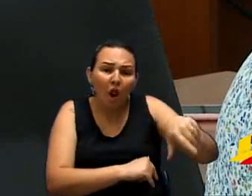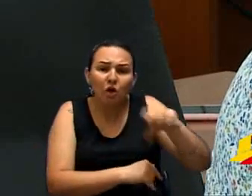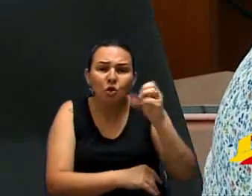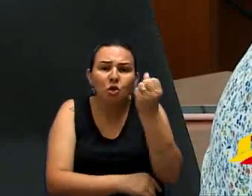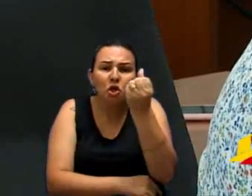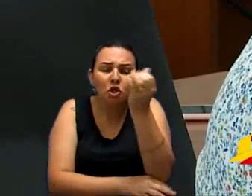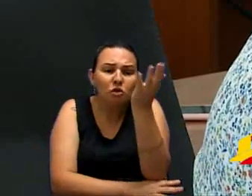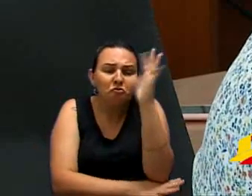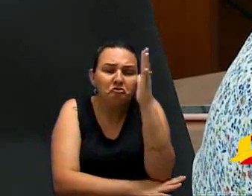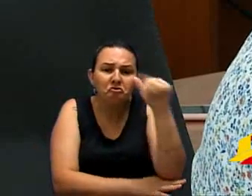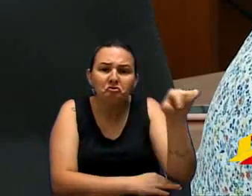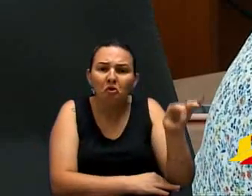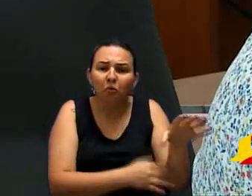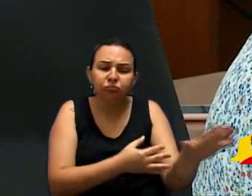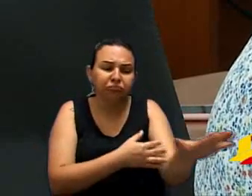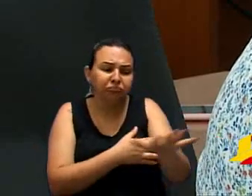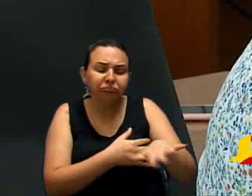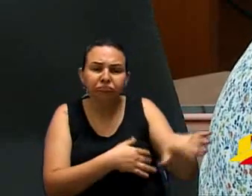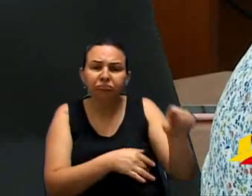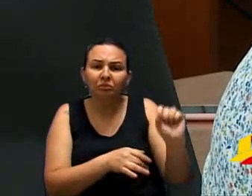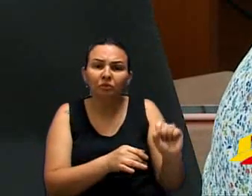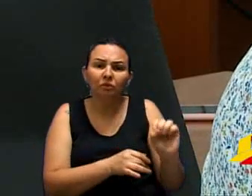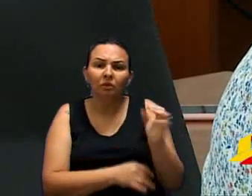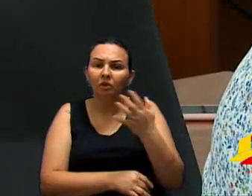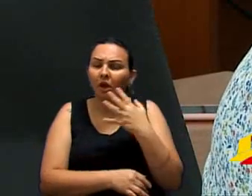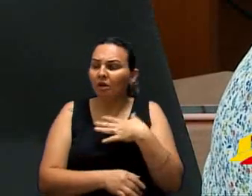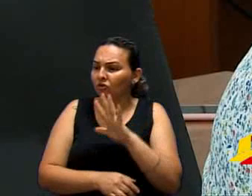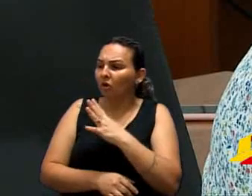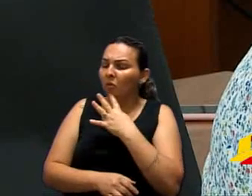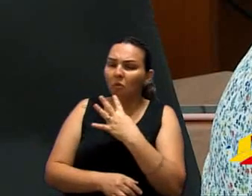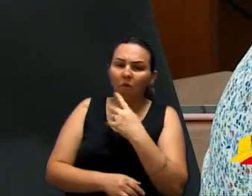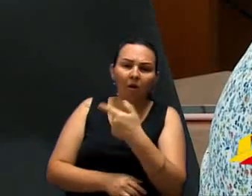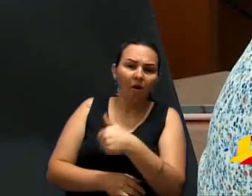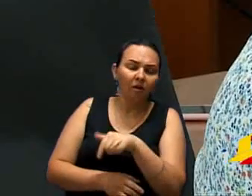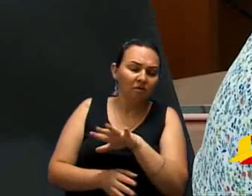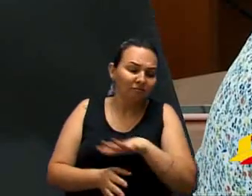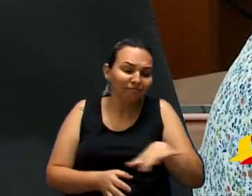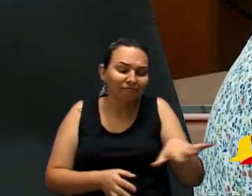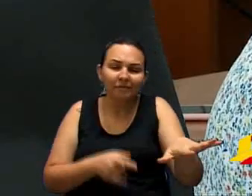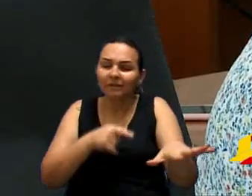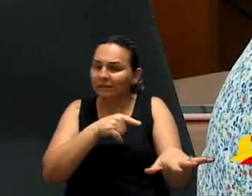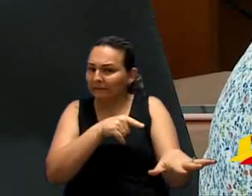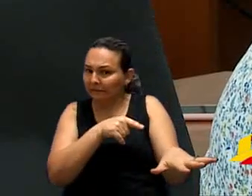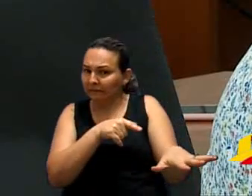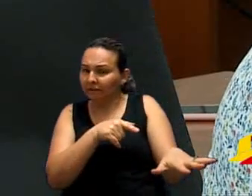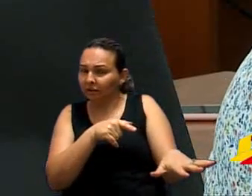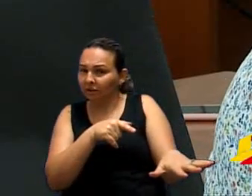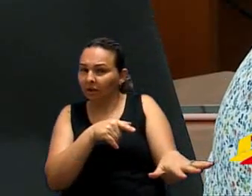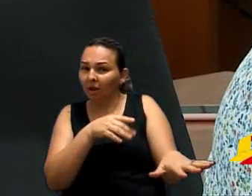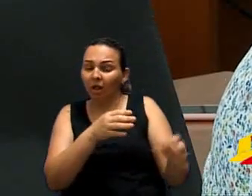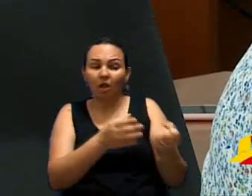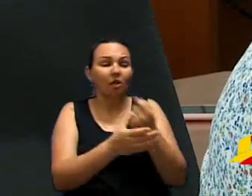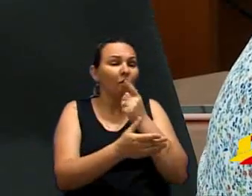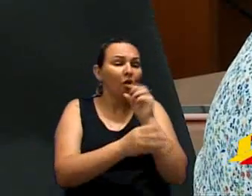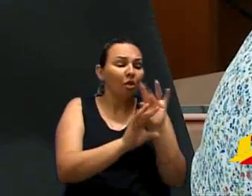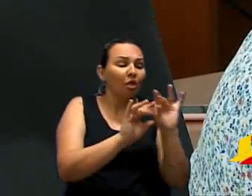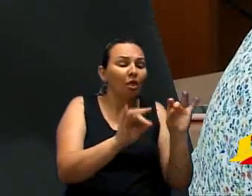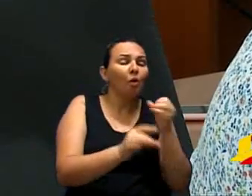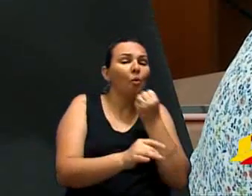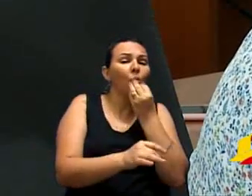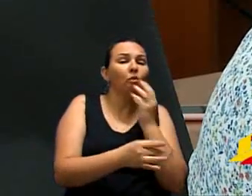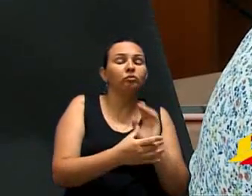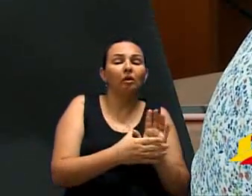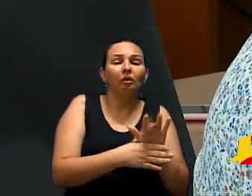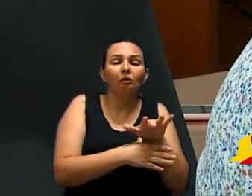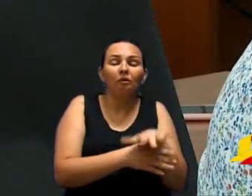com o secretário se já é assim esse é um conhecimento com relação a essa área já havia reconhecido como na sede como manancial ou se a prefeitura